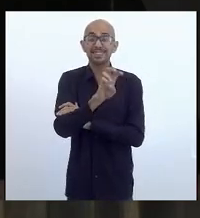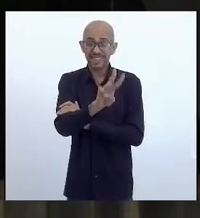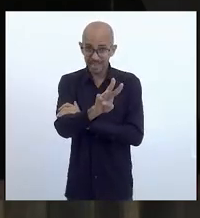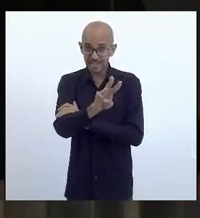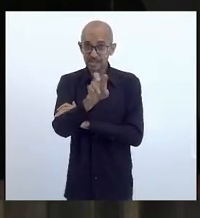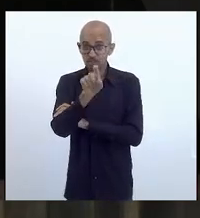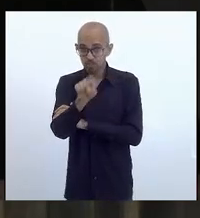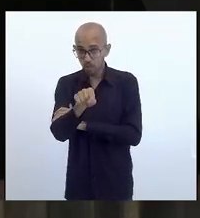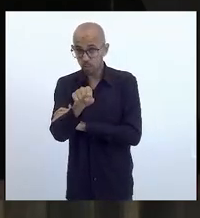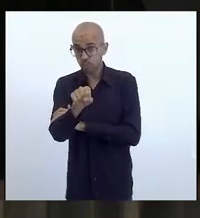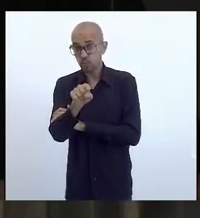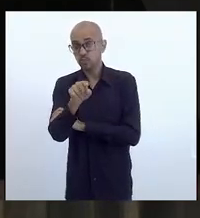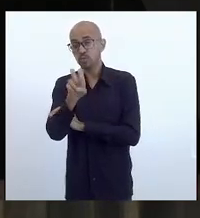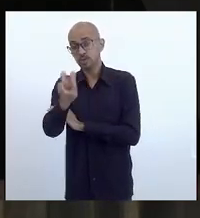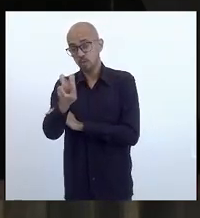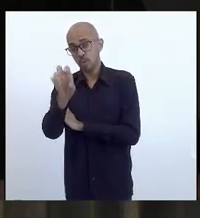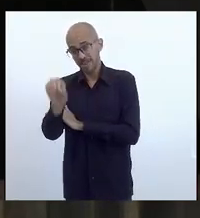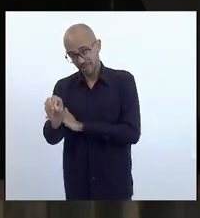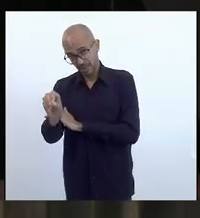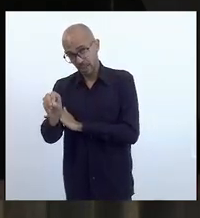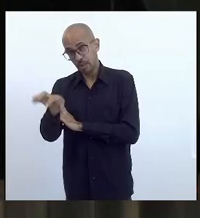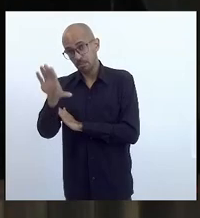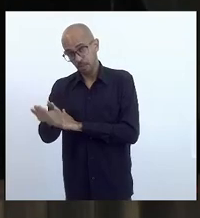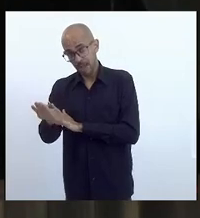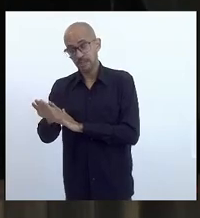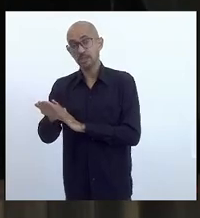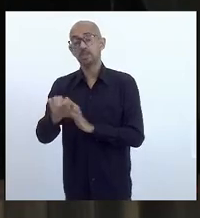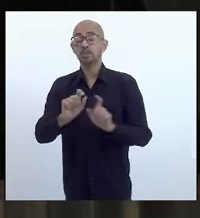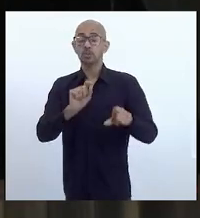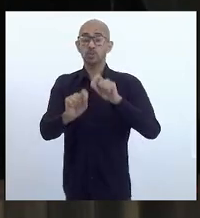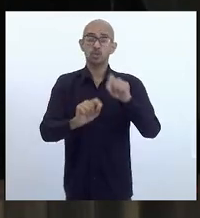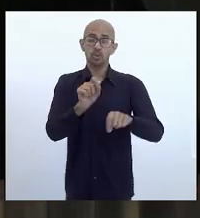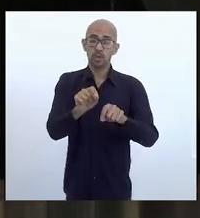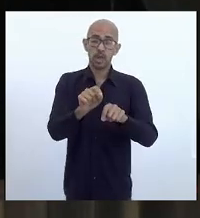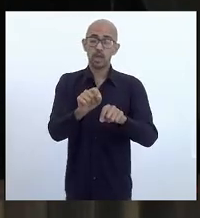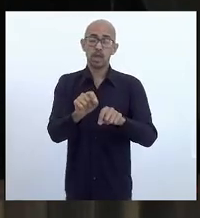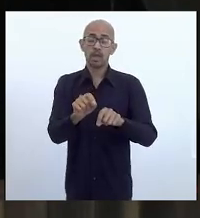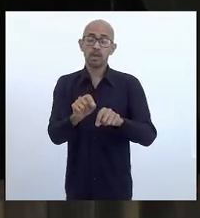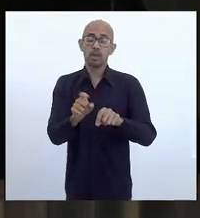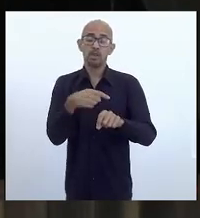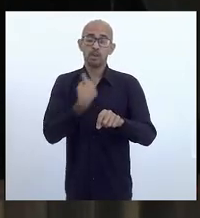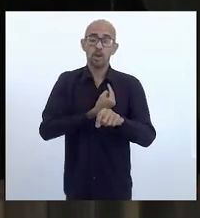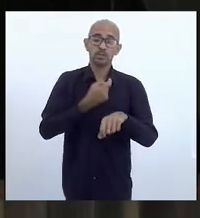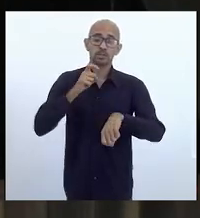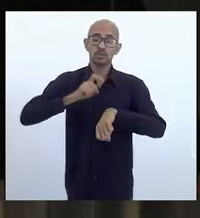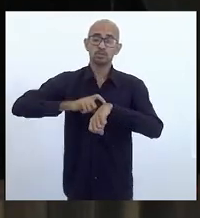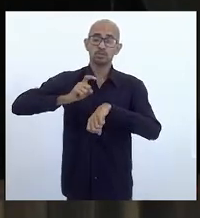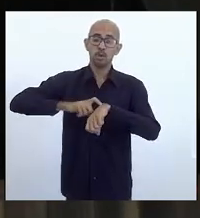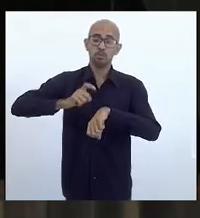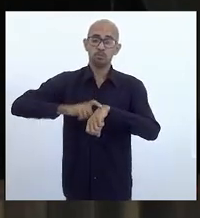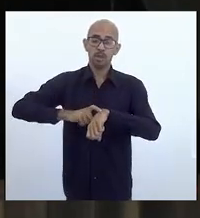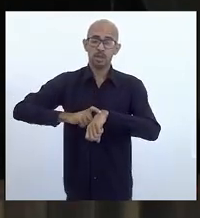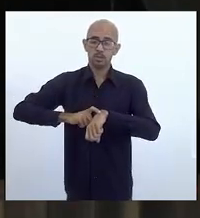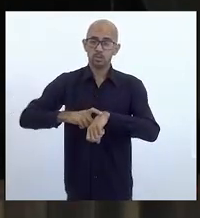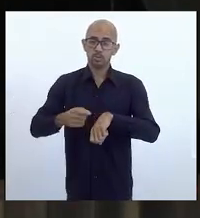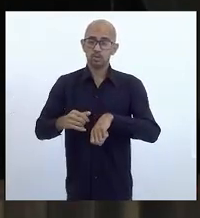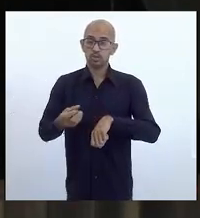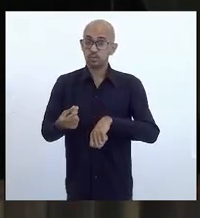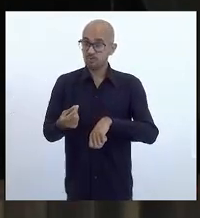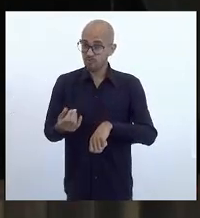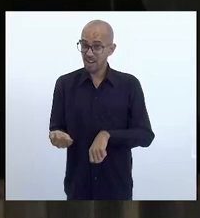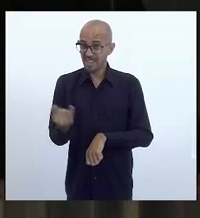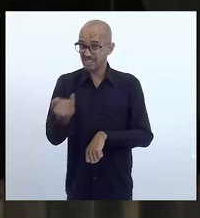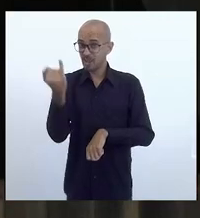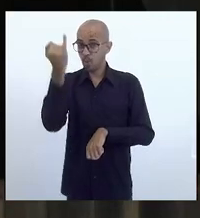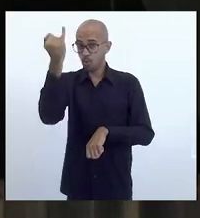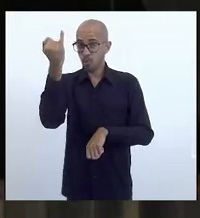3,50% para 2022, mas nós não podemos esquecer que estamos vivendo um momento de profunda inflação, que